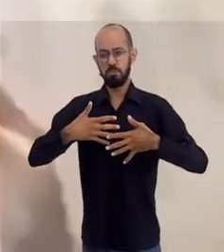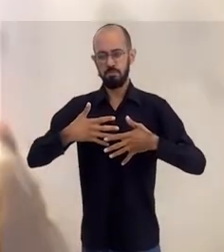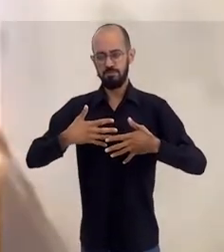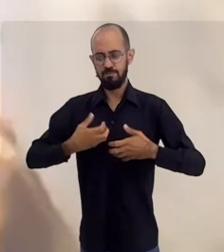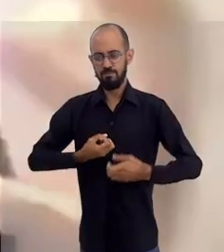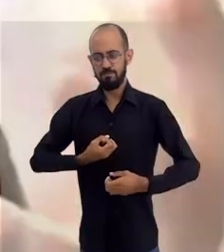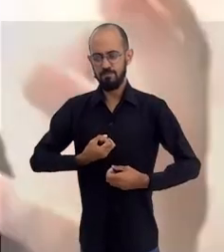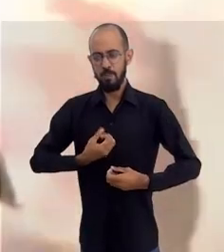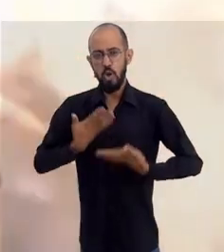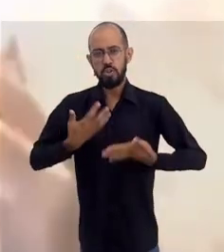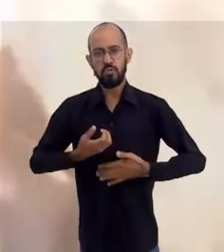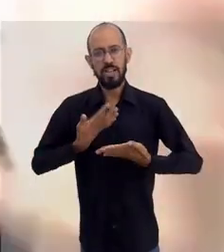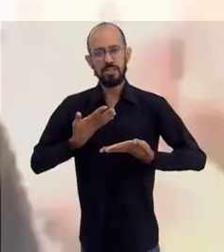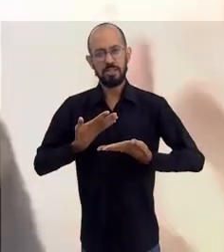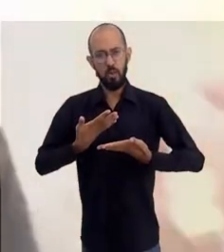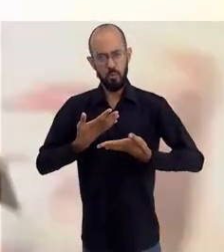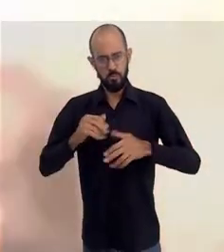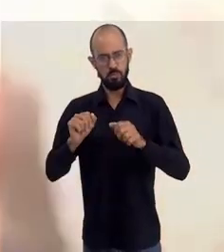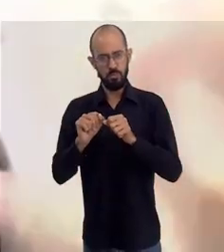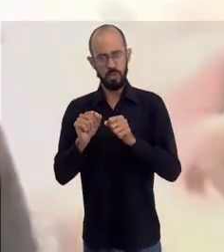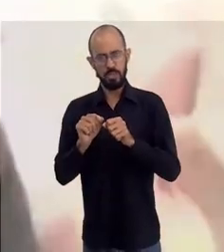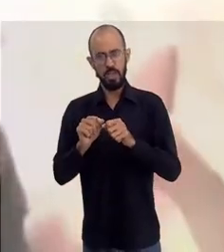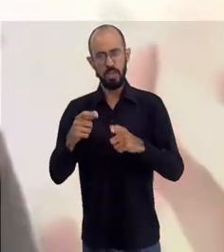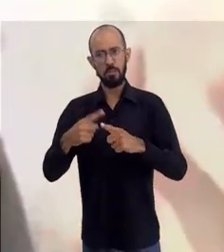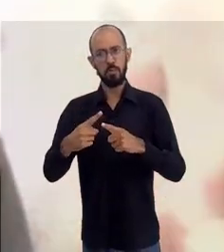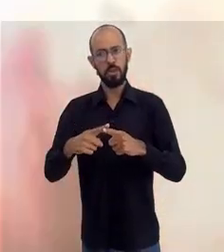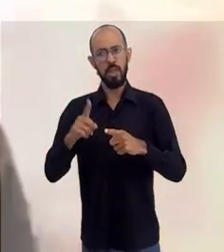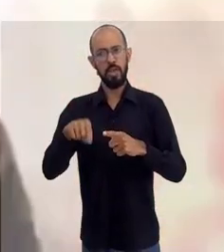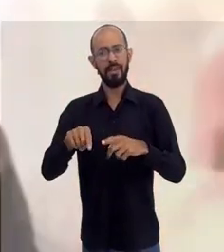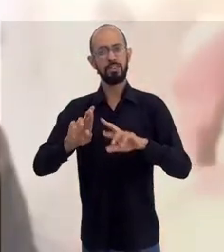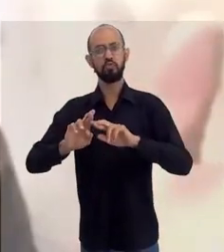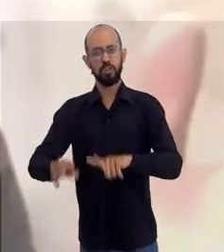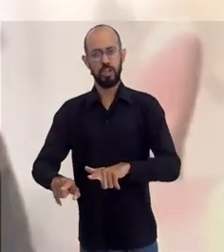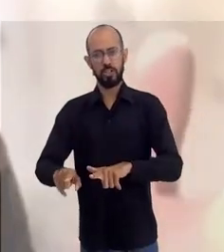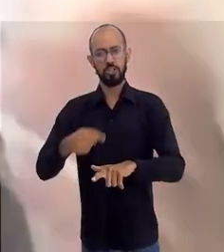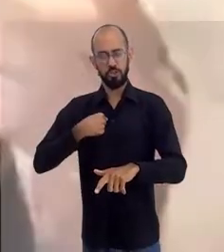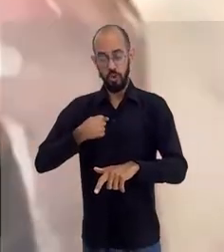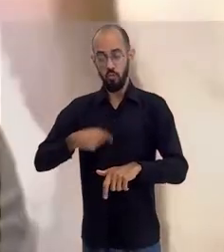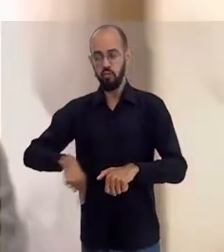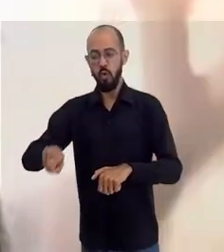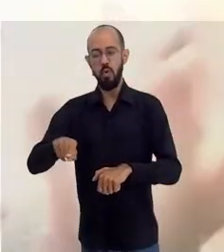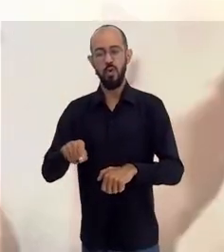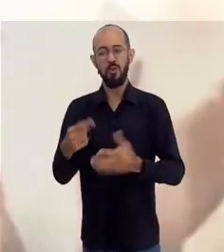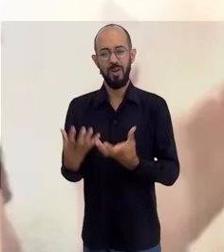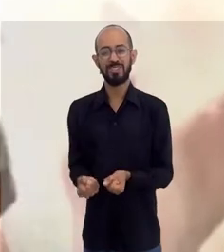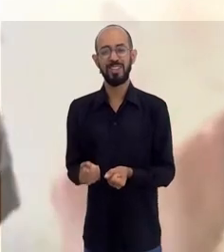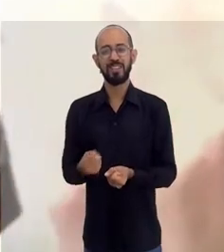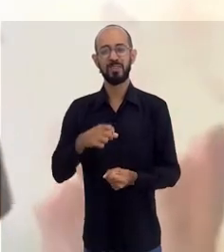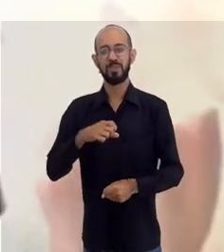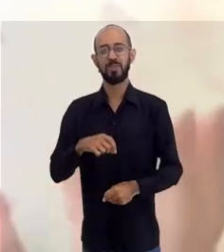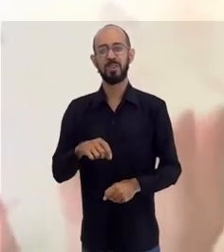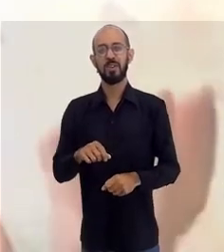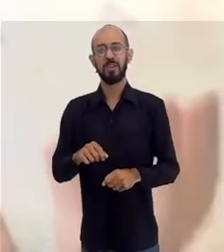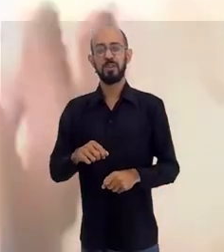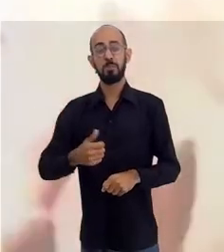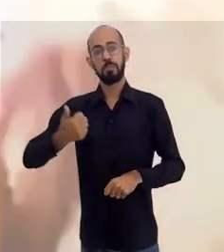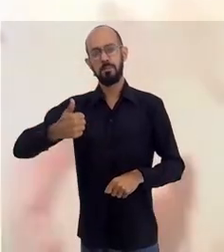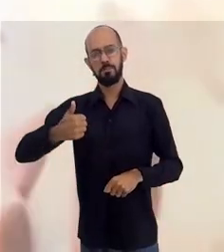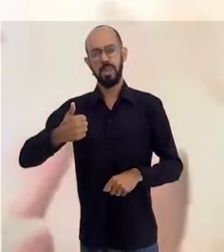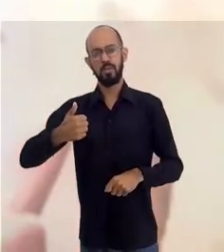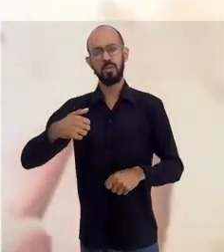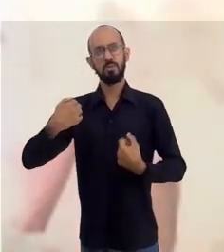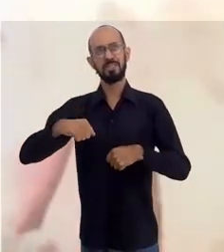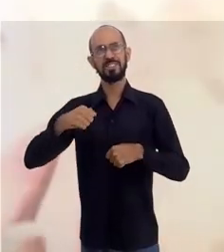é o estranho onde competitivo diferente eu vou atrás e a primeira hipótese que eu precisava